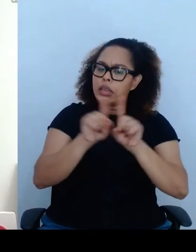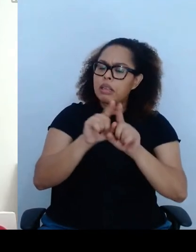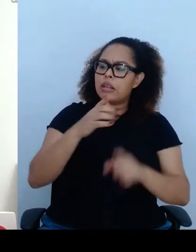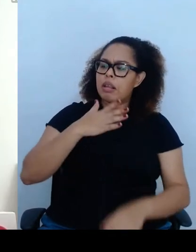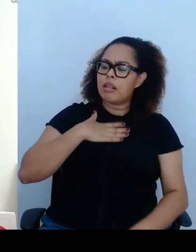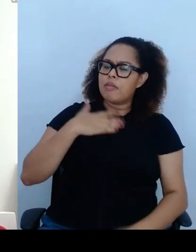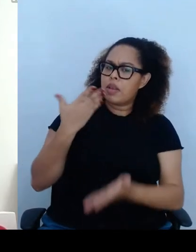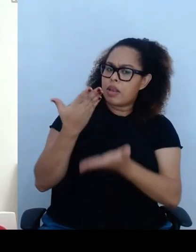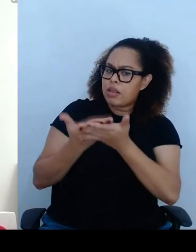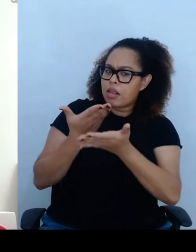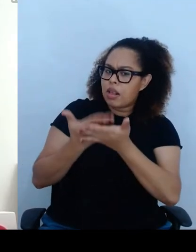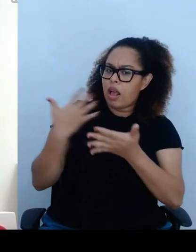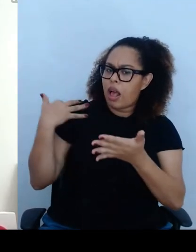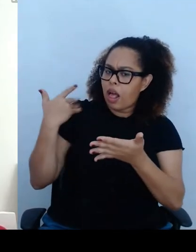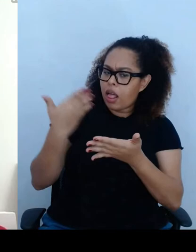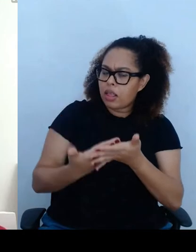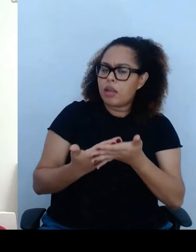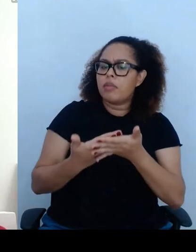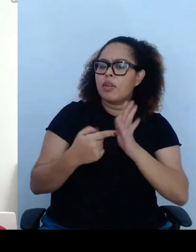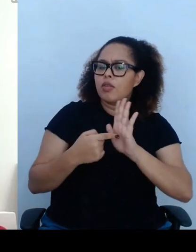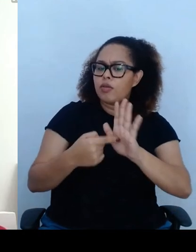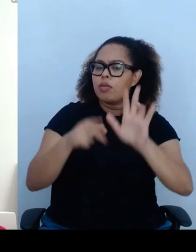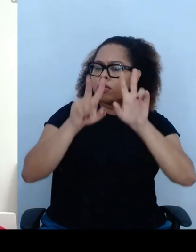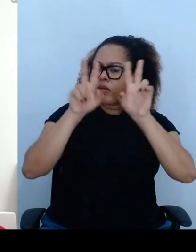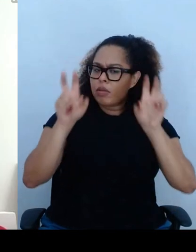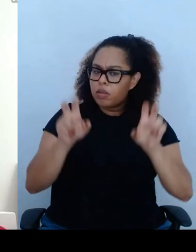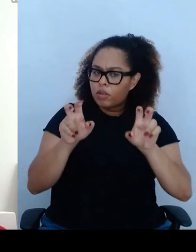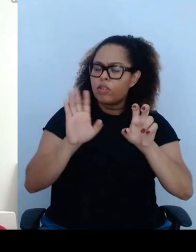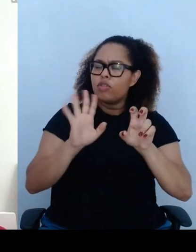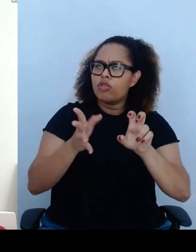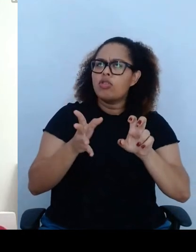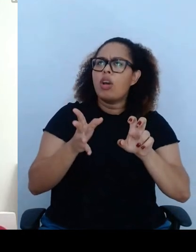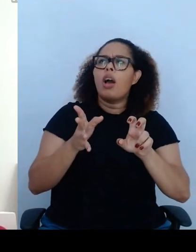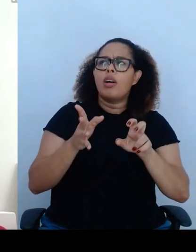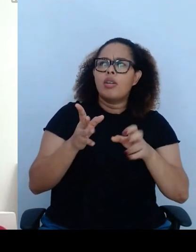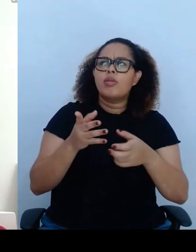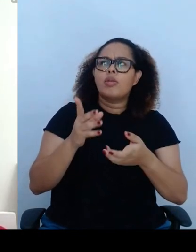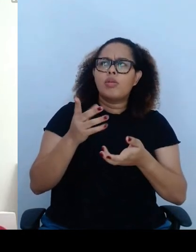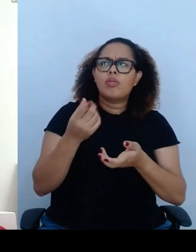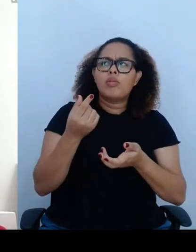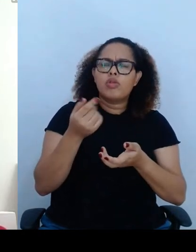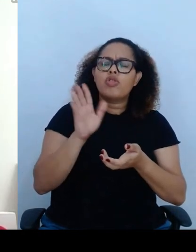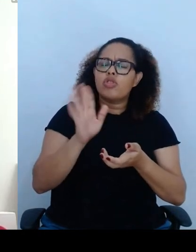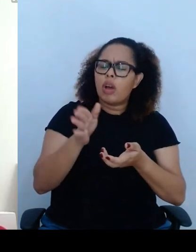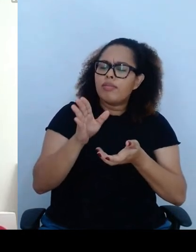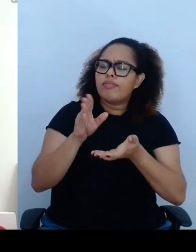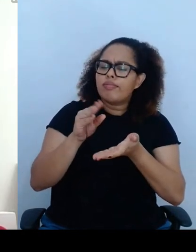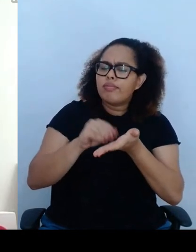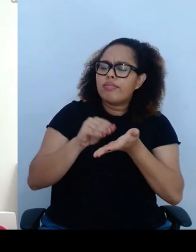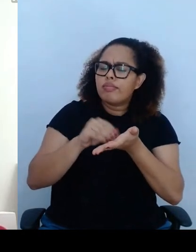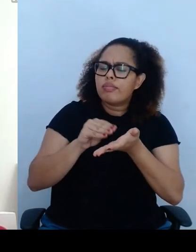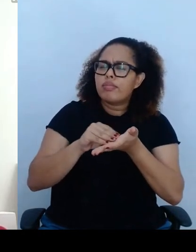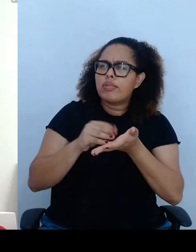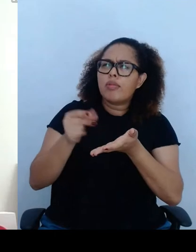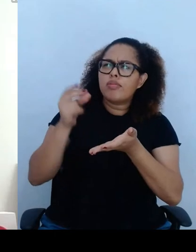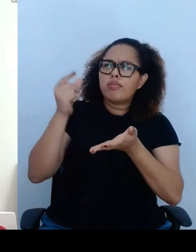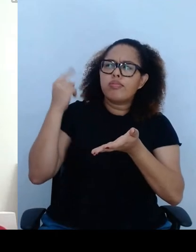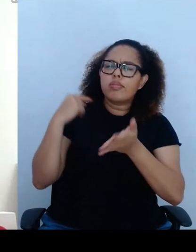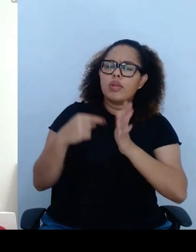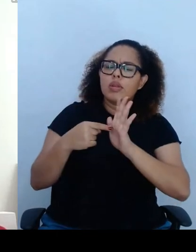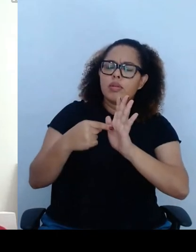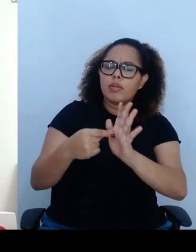mas faz um tempo que eu não falo em público a respeito de Francis Bacon enfrentando Francis